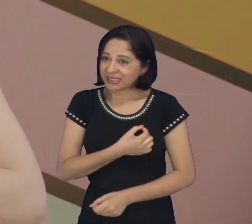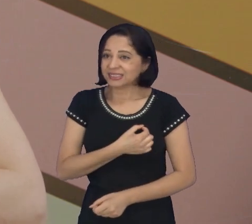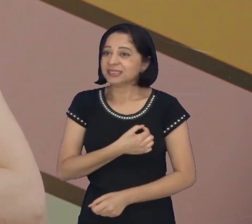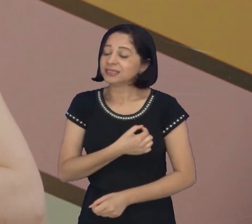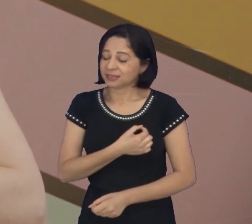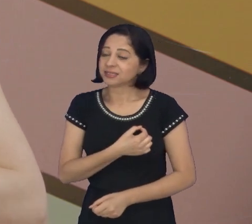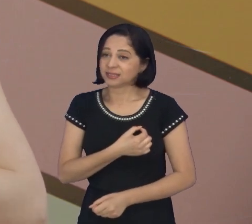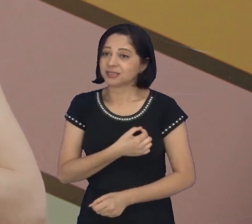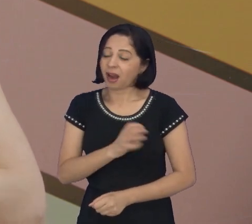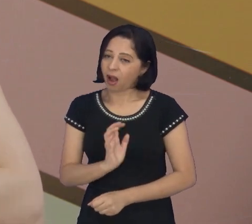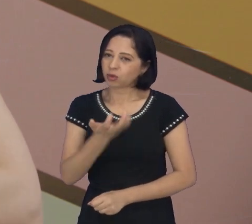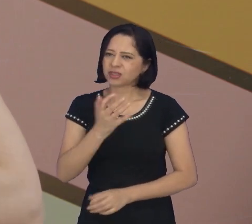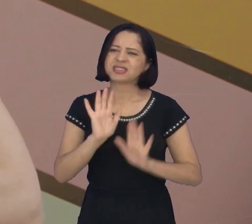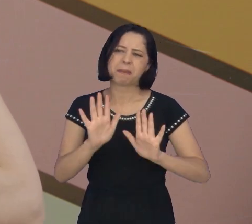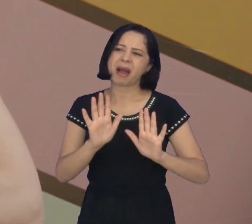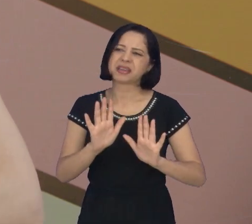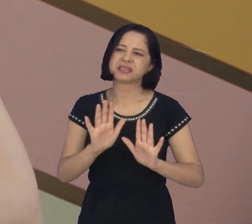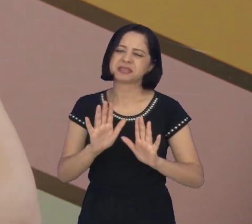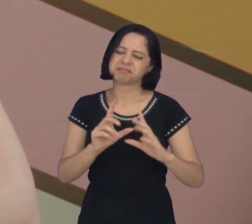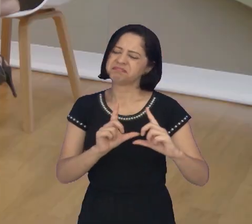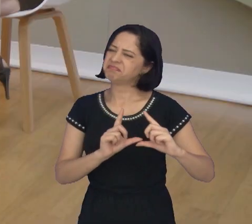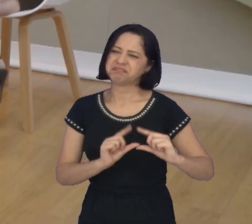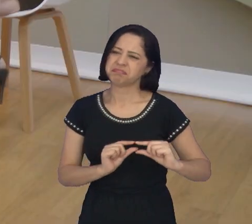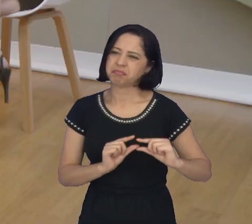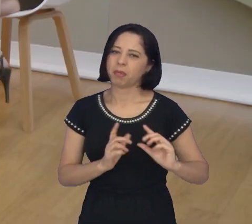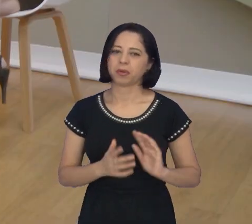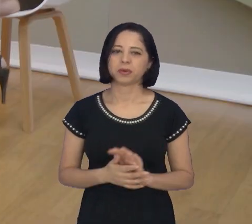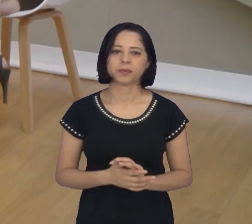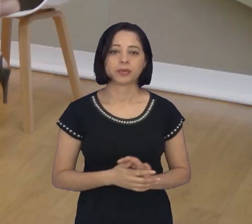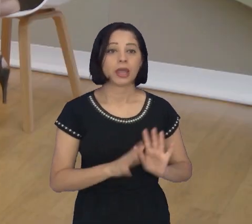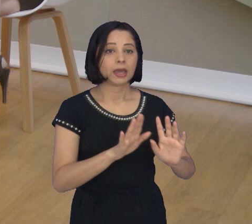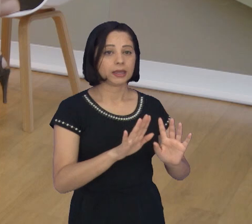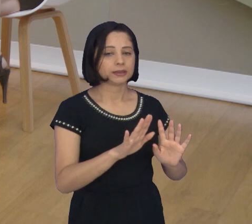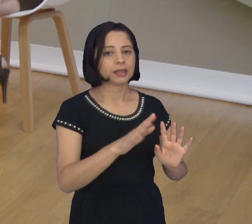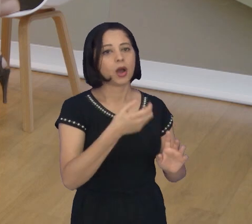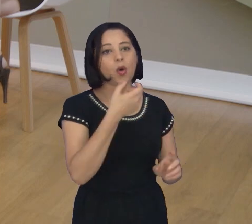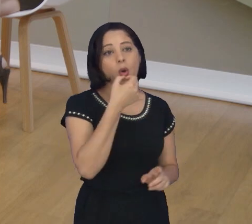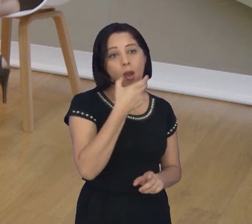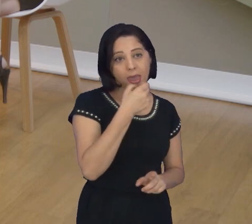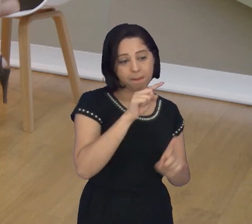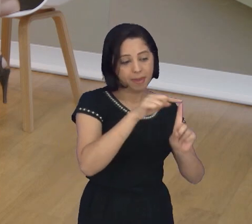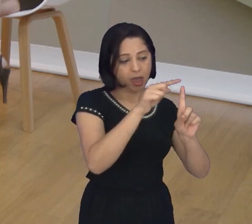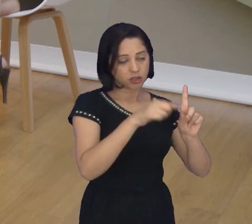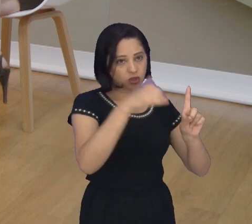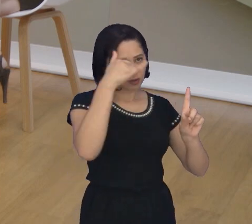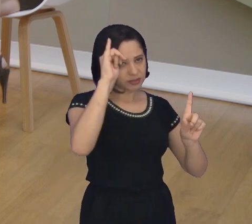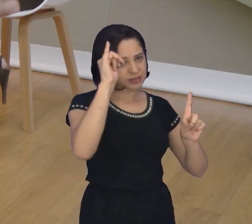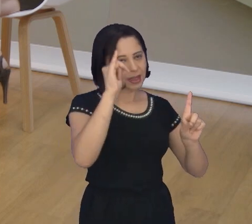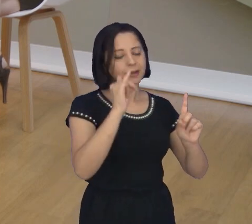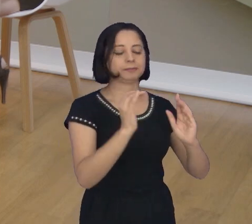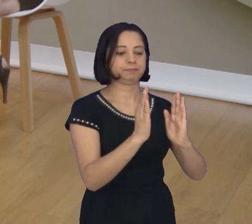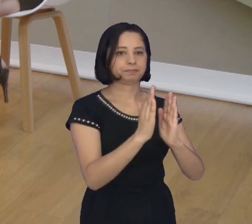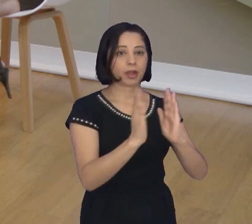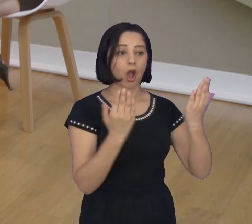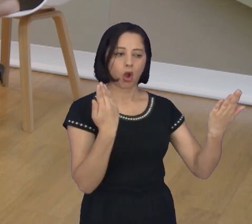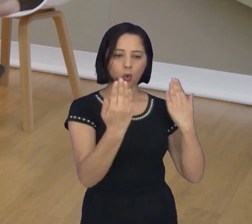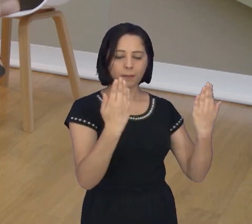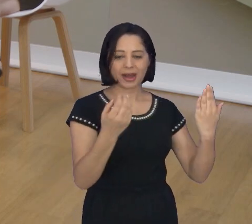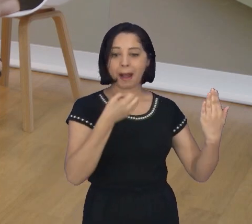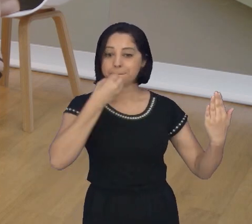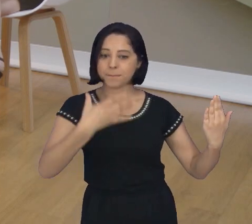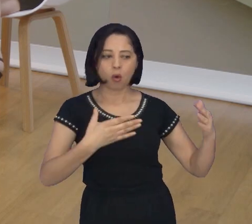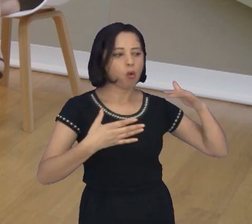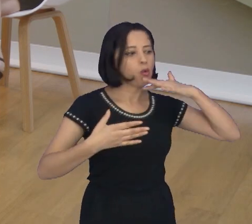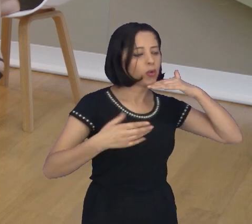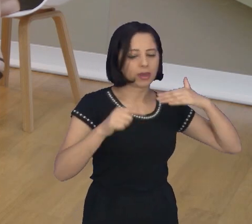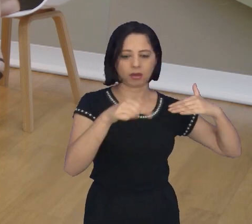é pequeno e não contraindicaria o uso. Então, o anticoncepcional ele tem muito mais benefícios do que riscos, se a gente respeita as contraindicações,